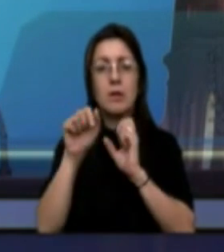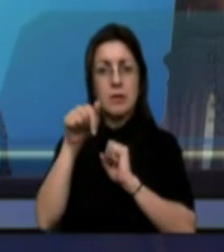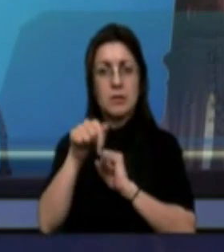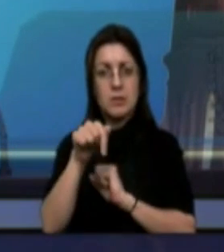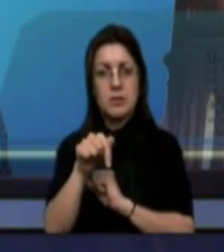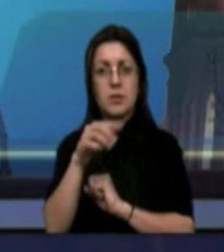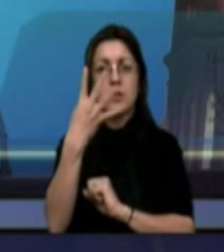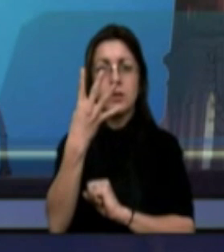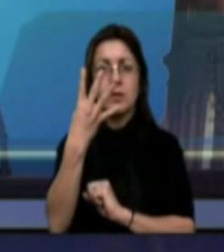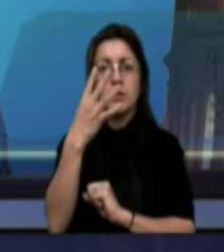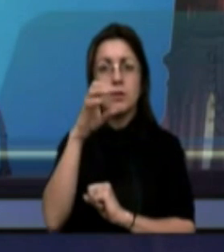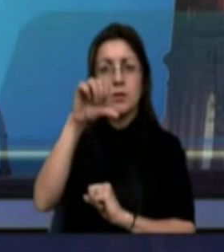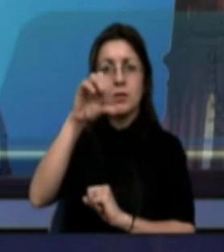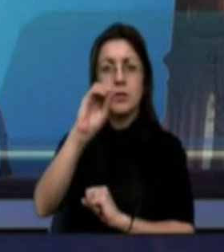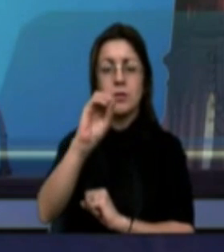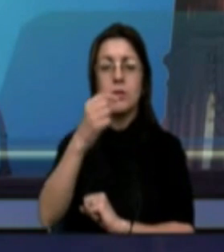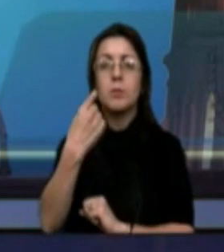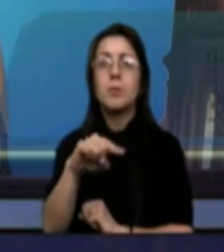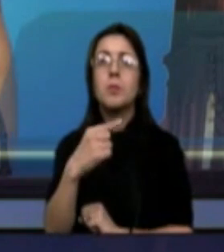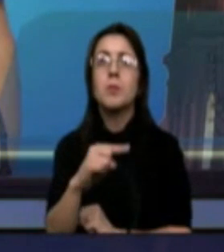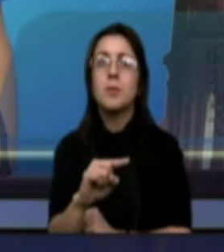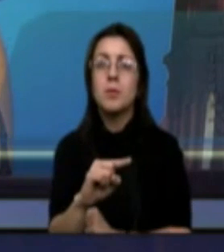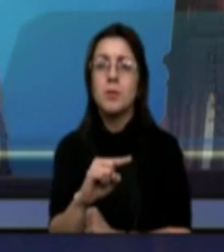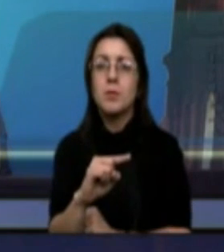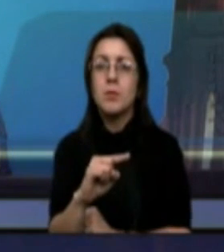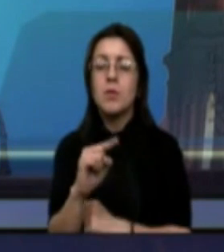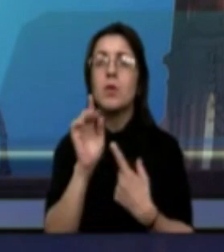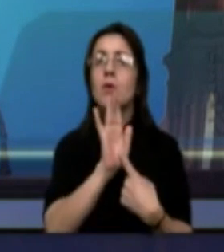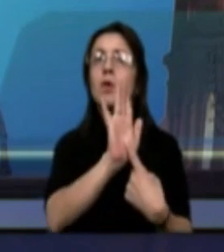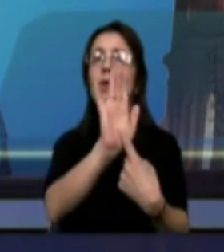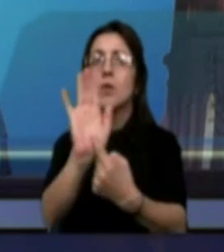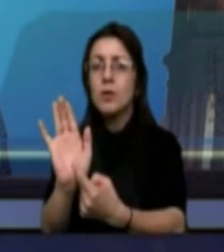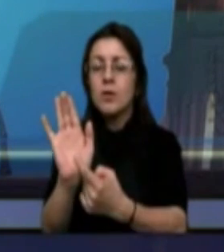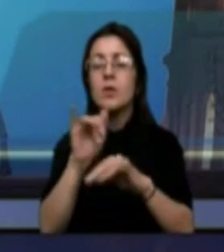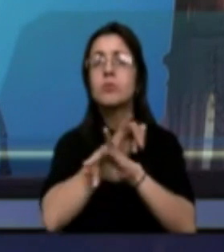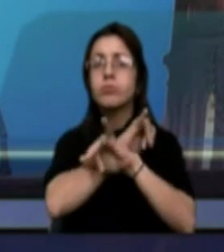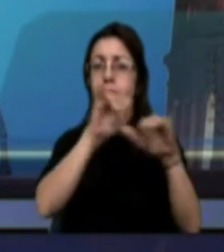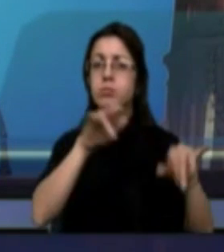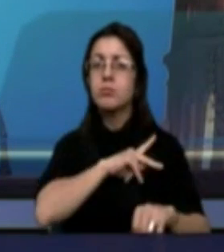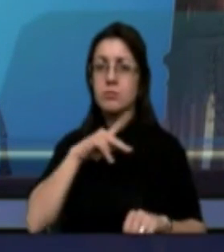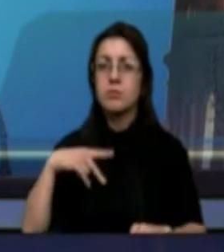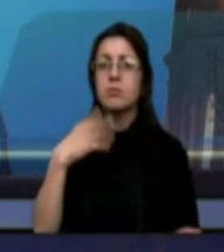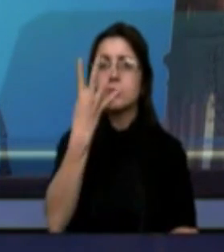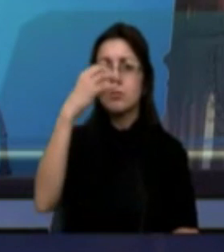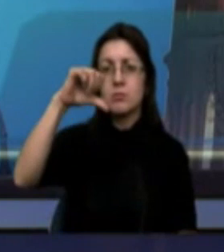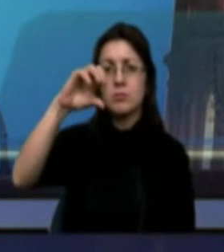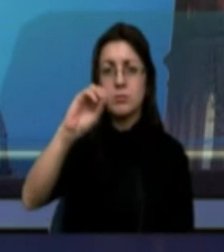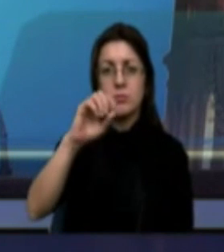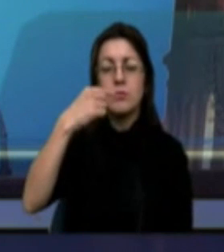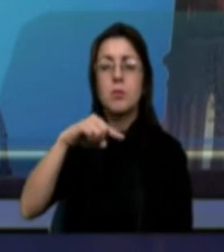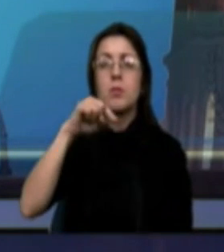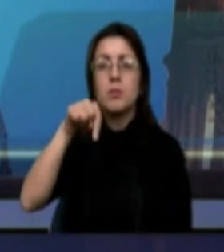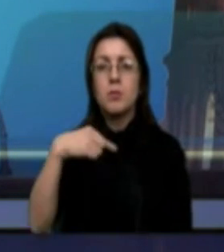aqui 490 mil reais. Eu estou alertando a população. 490 mil reais nós, vereadores, votamos